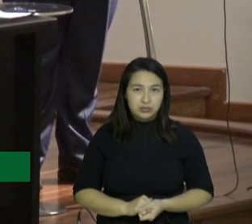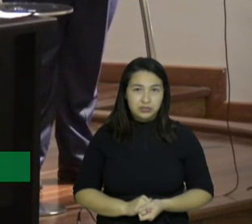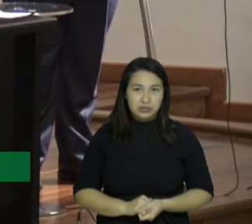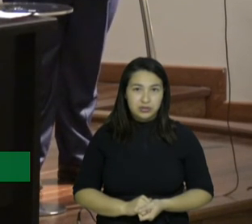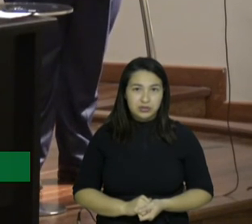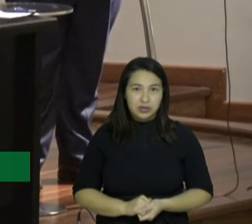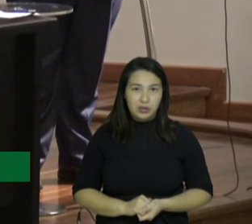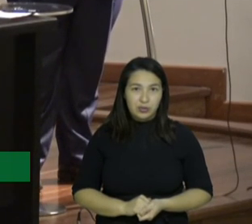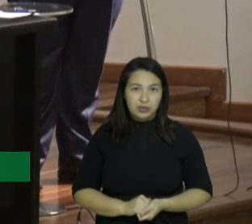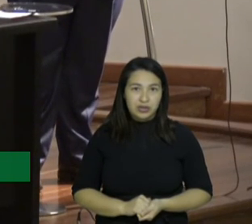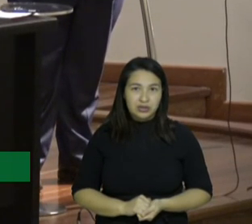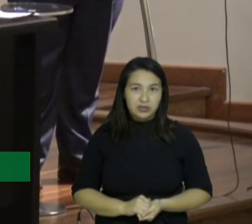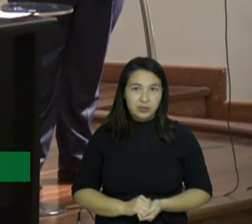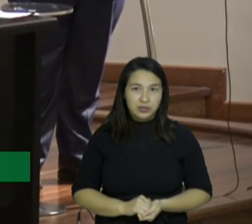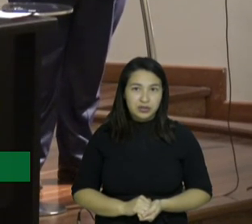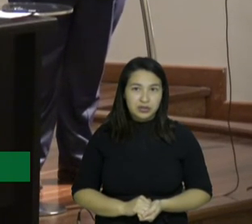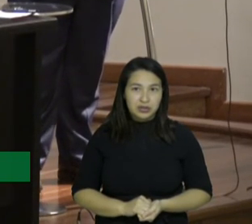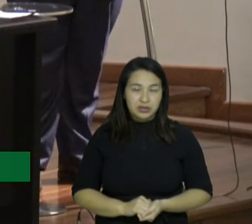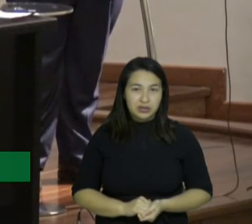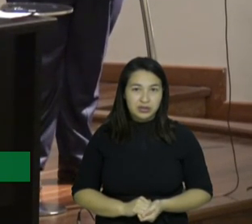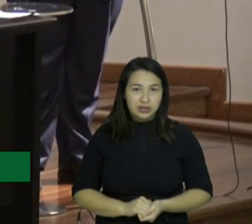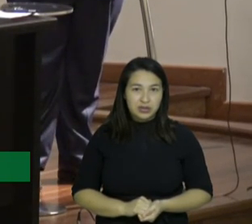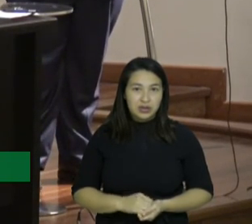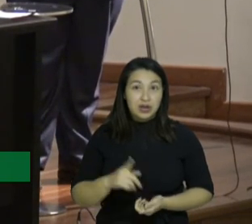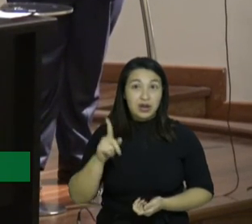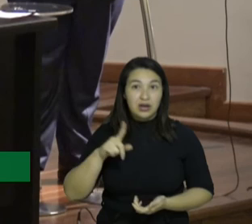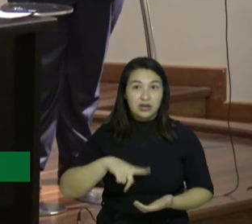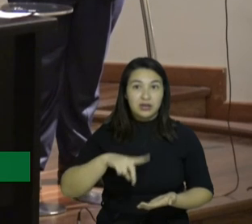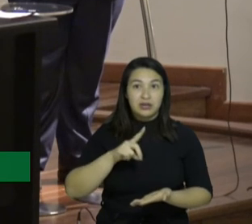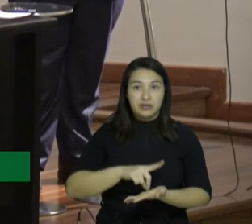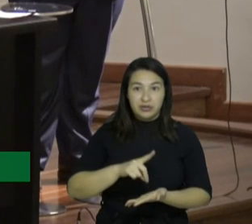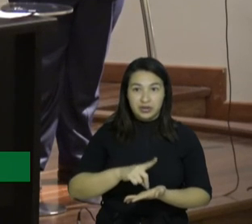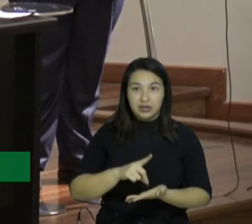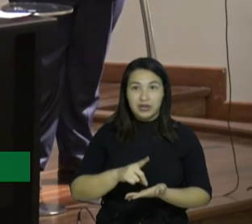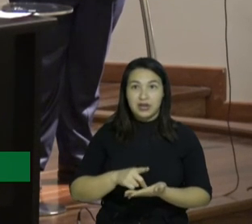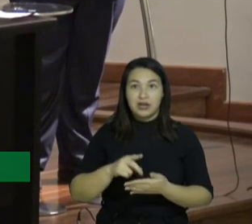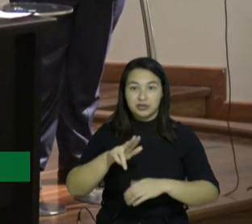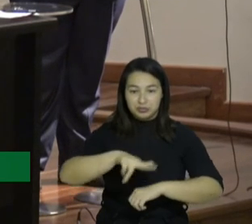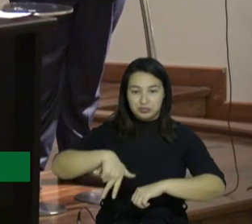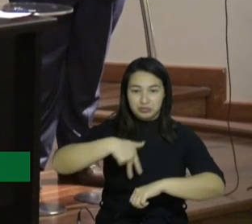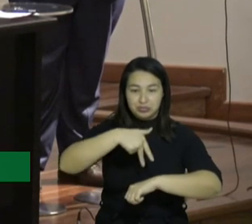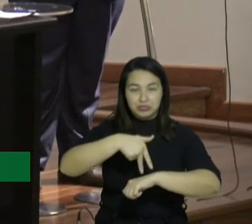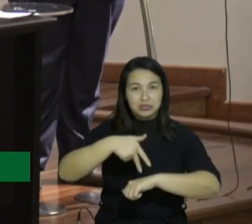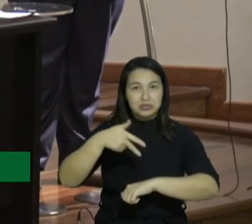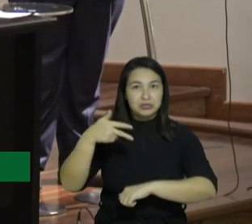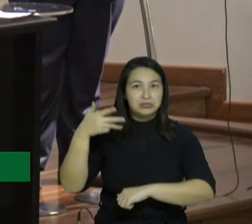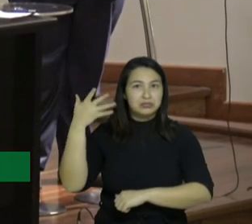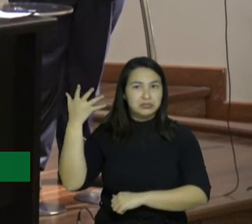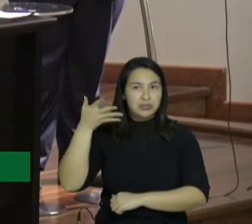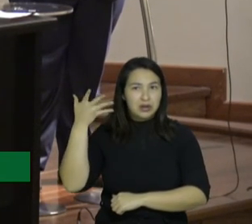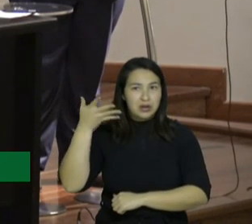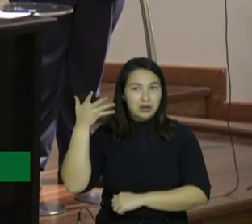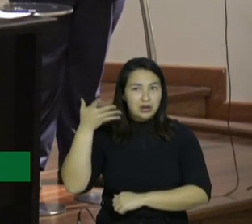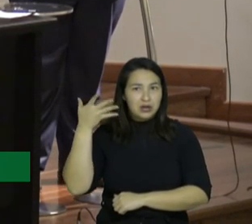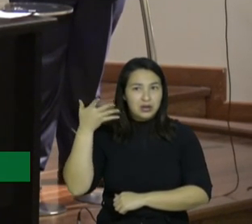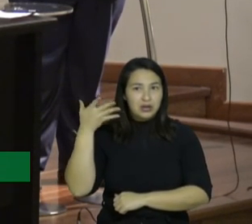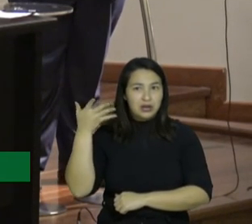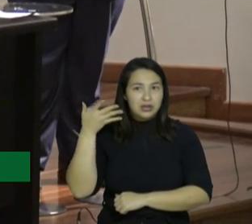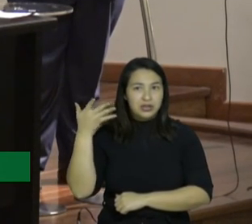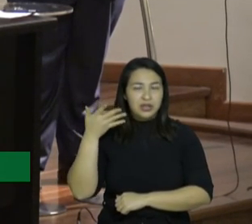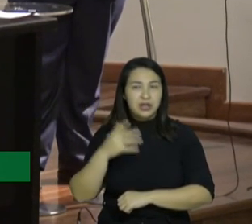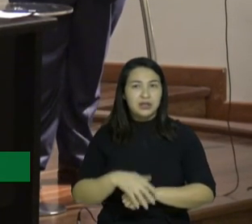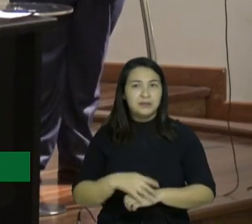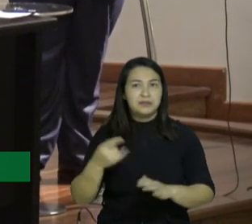Senor é realmente um painel amplo e